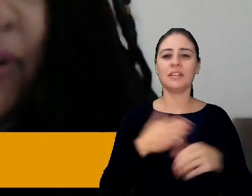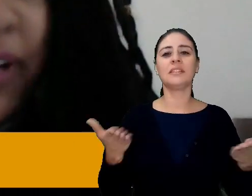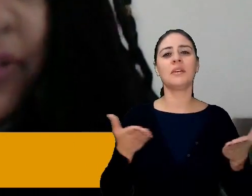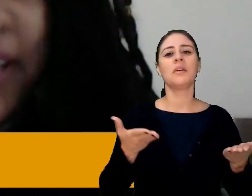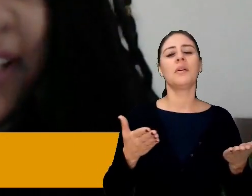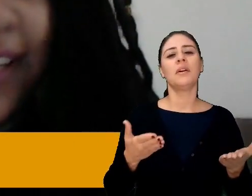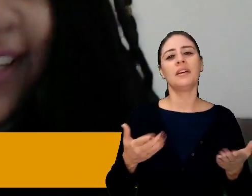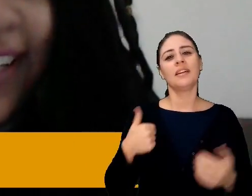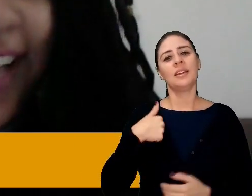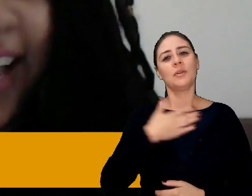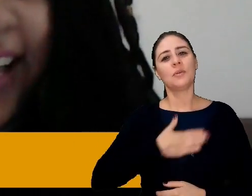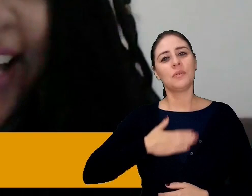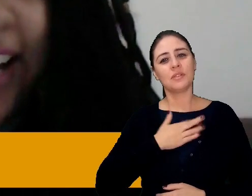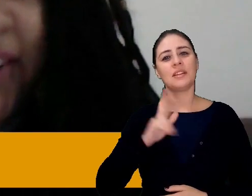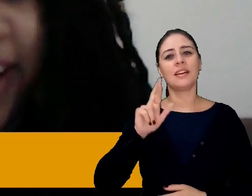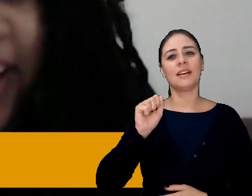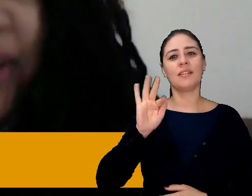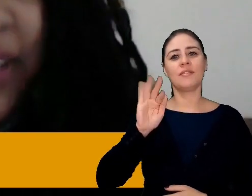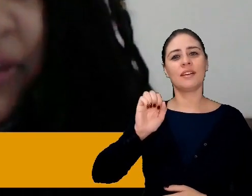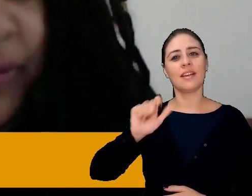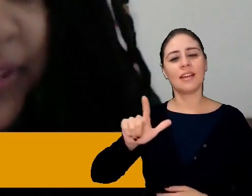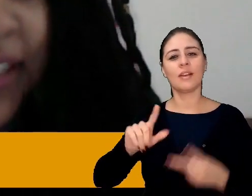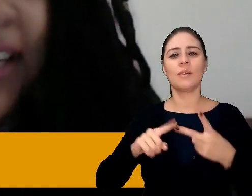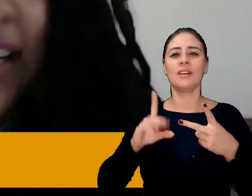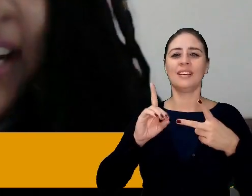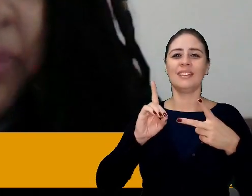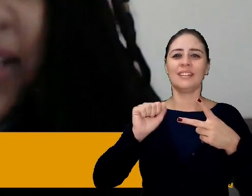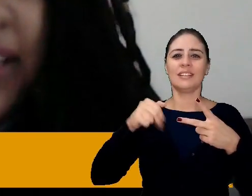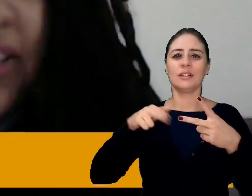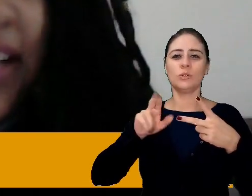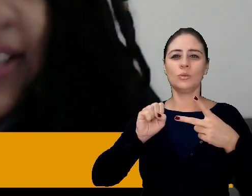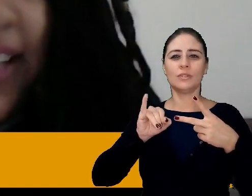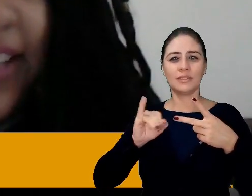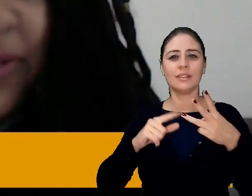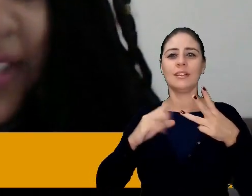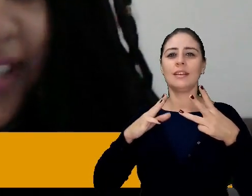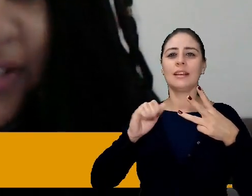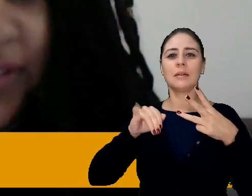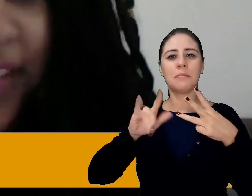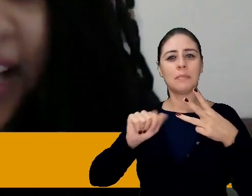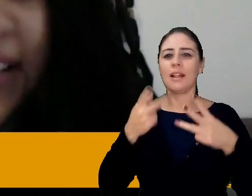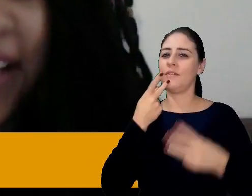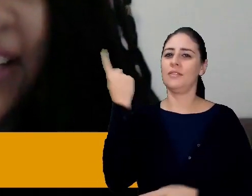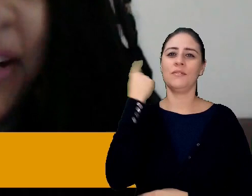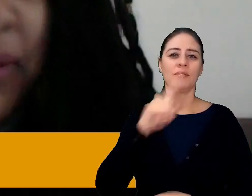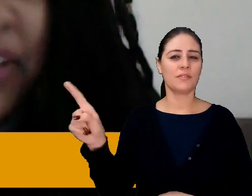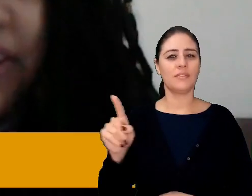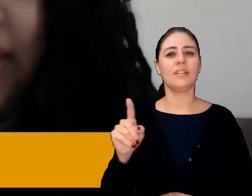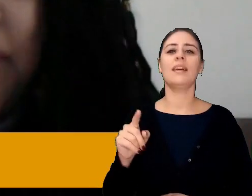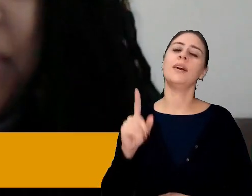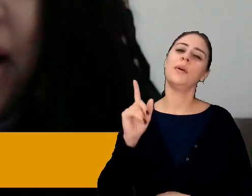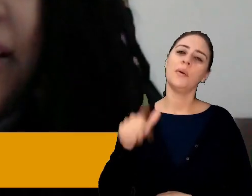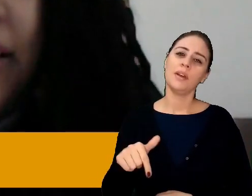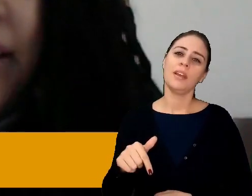Então, agora gostaria que Rafael, Danuzi e Camila deixassem aí as considerações finais, né, para a